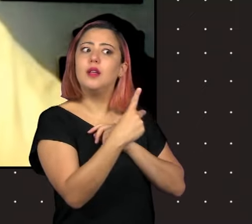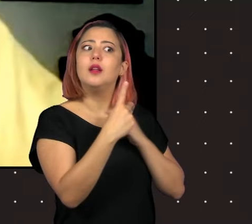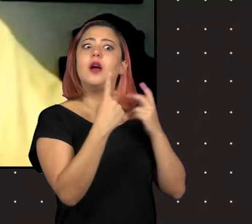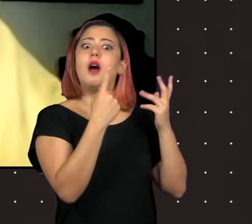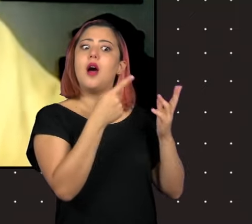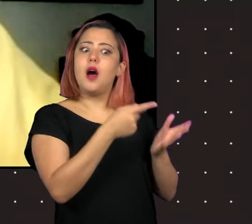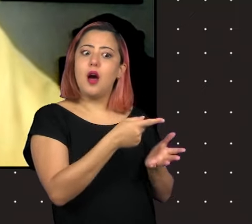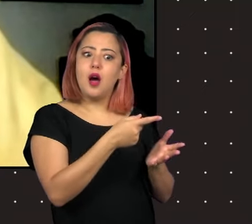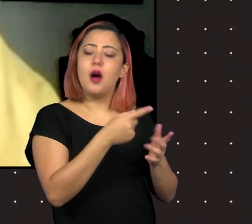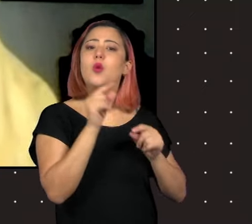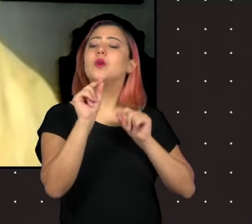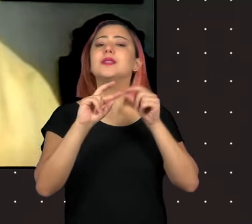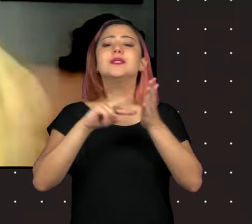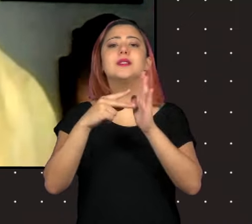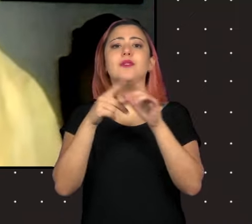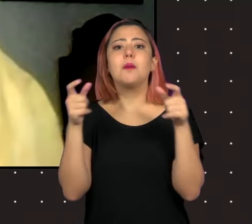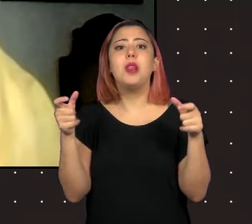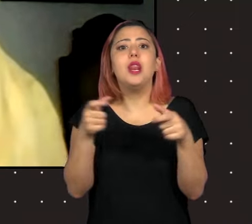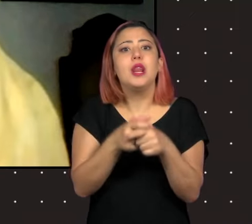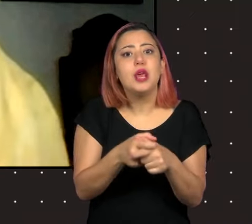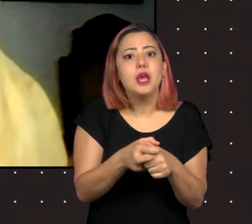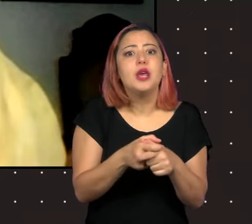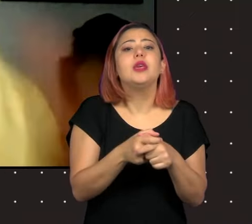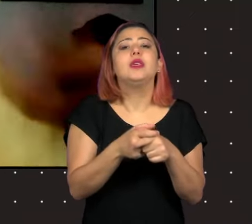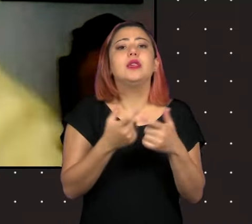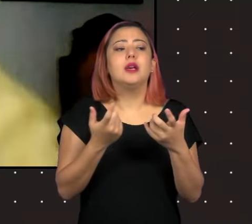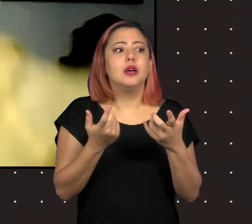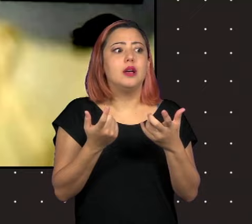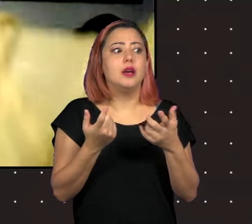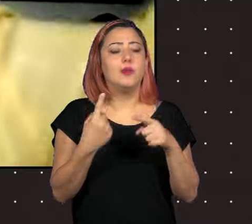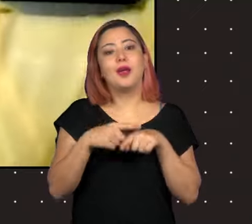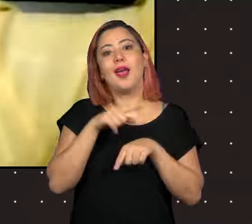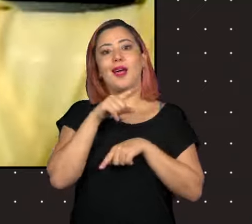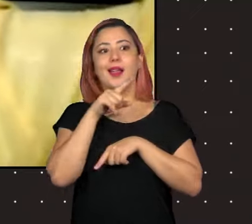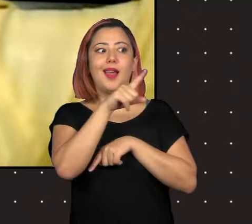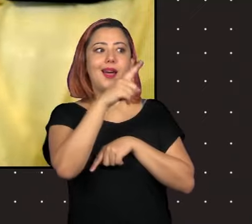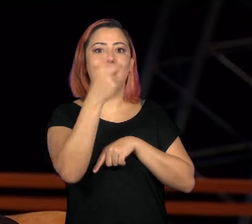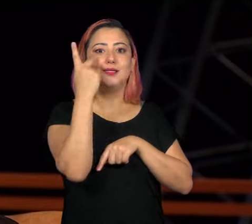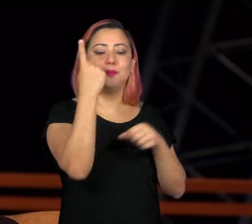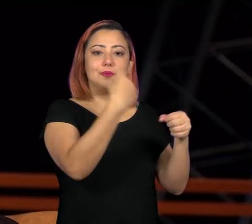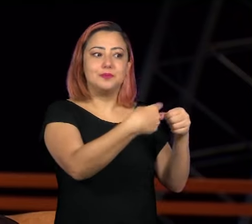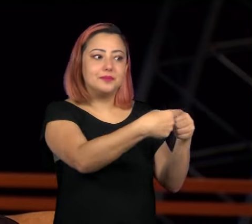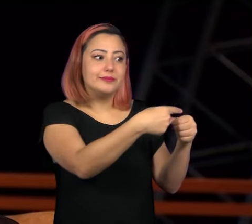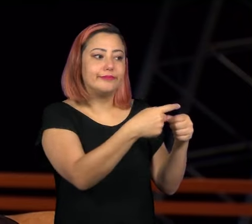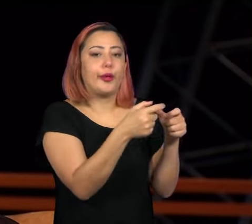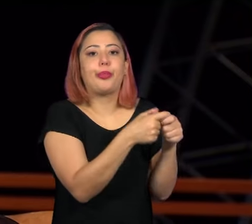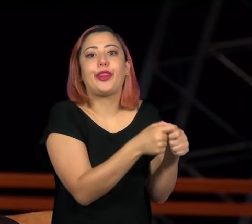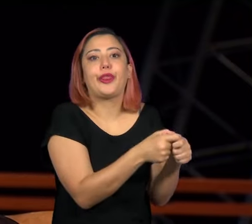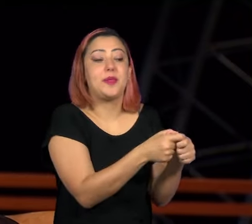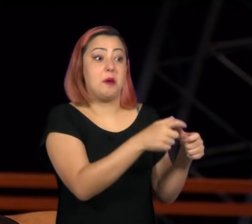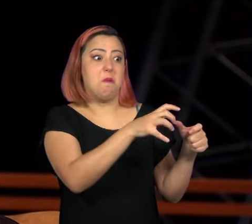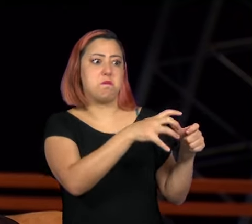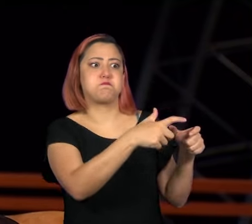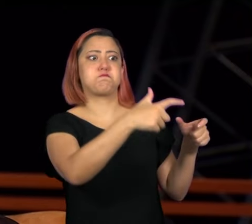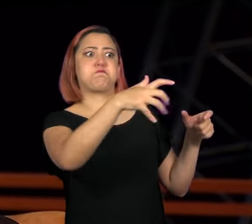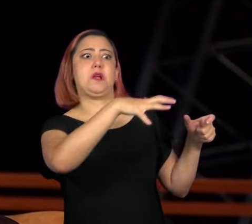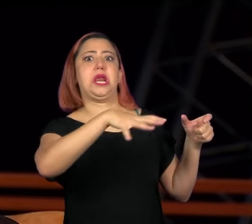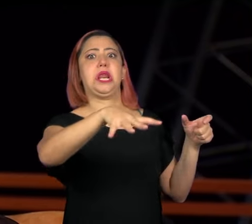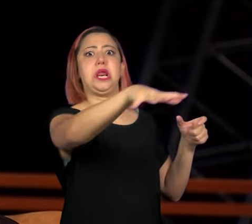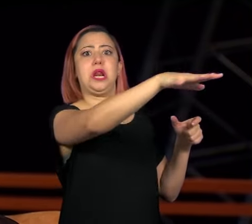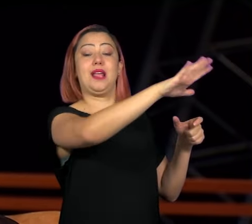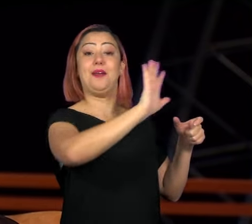uma minoria, um único, numa cidadezinha como Rancharia, era uma maioria absoluta, magnífica,